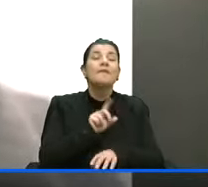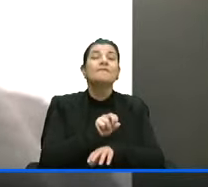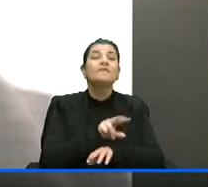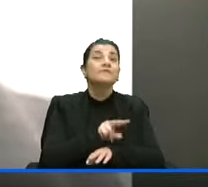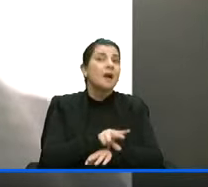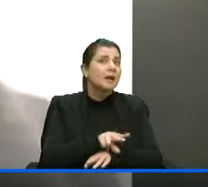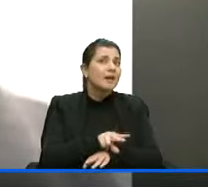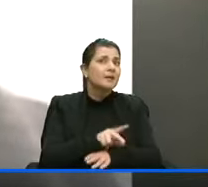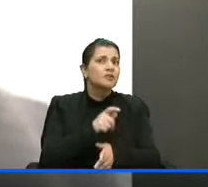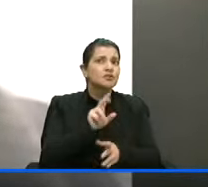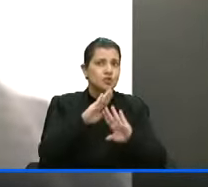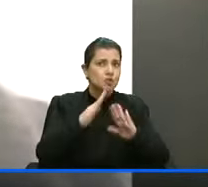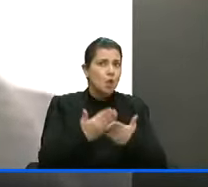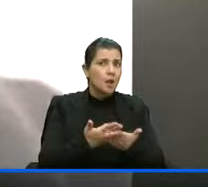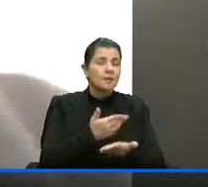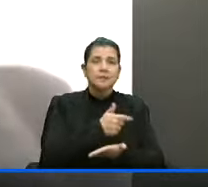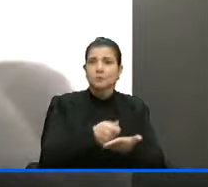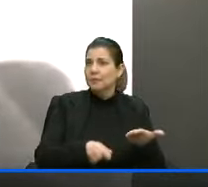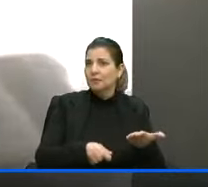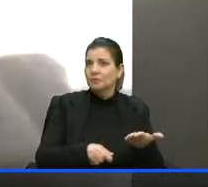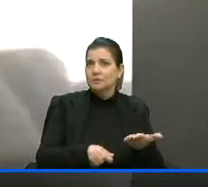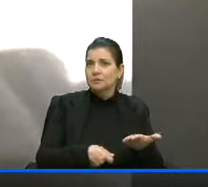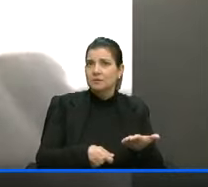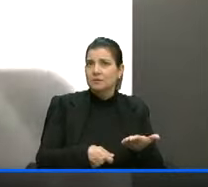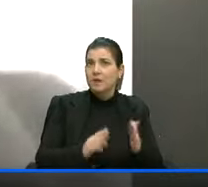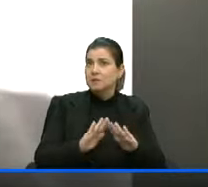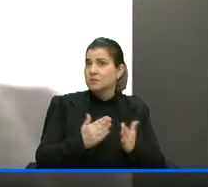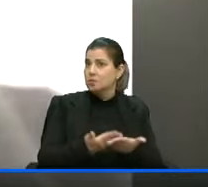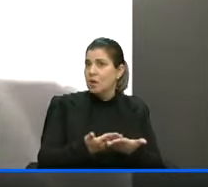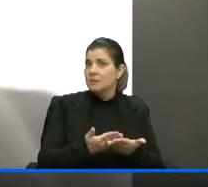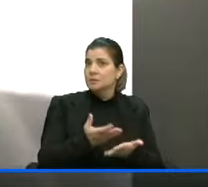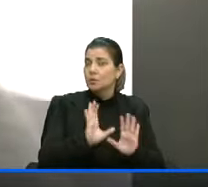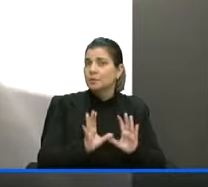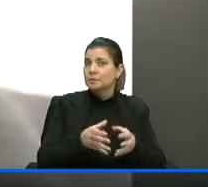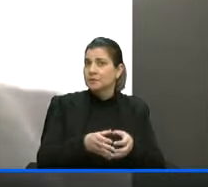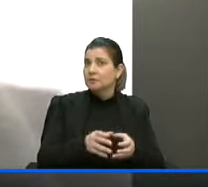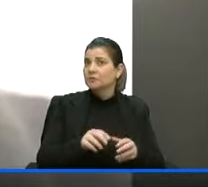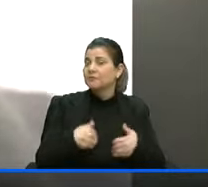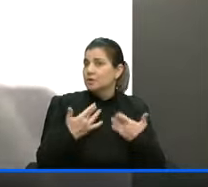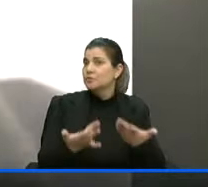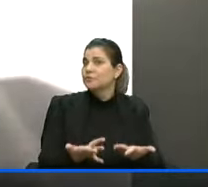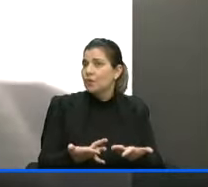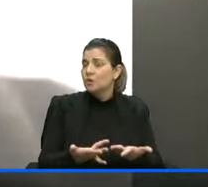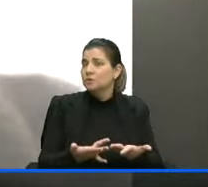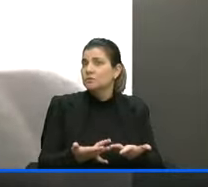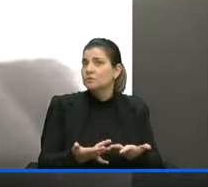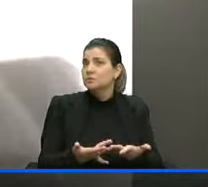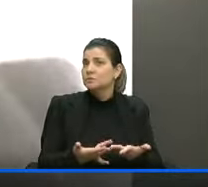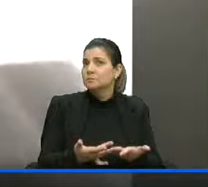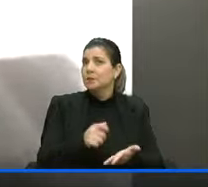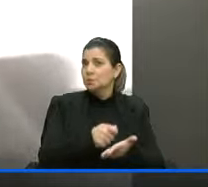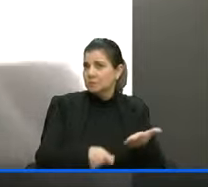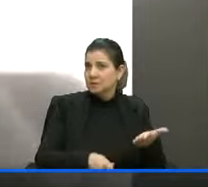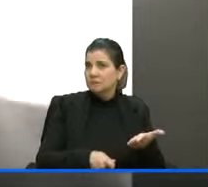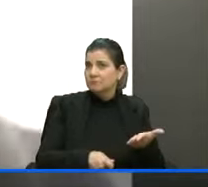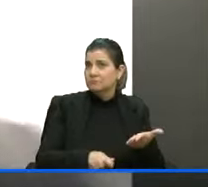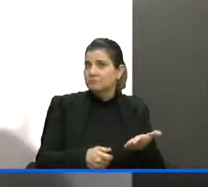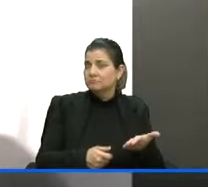que não tem autorização? E as escolas comunitárias fizeram todo o esforço que fizeram para conseguir se credenciar, ter autorização